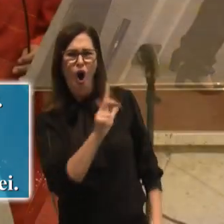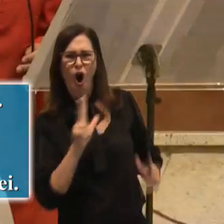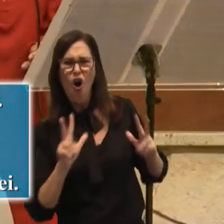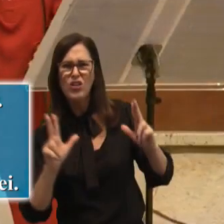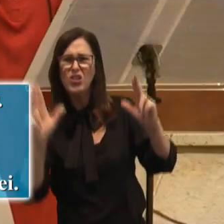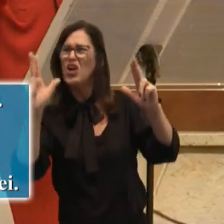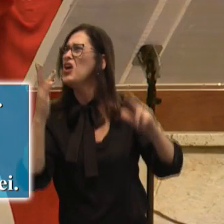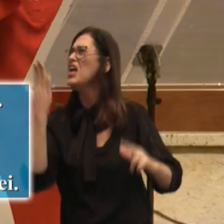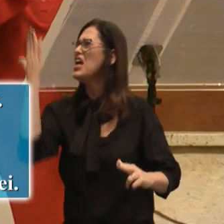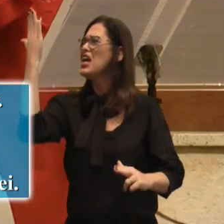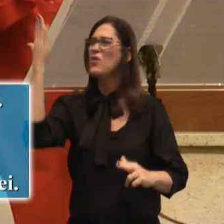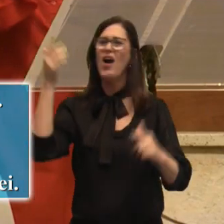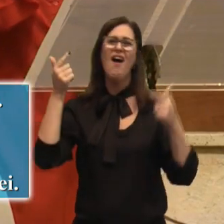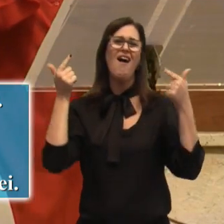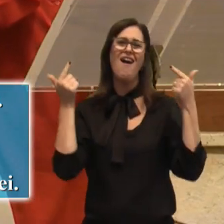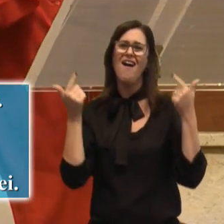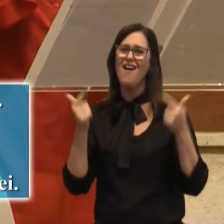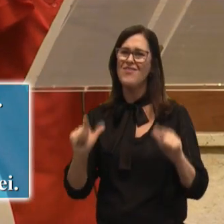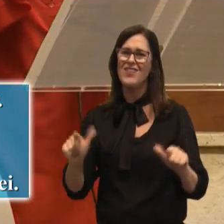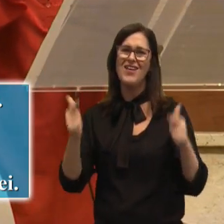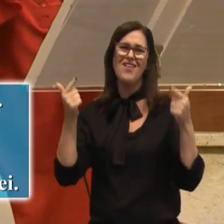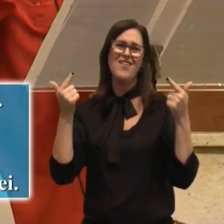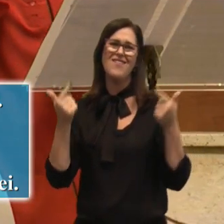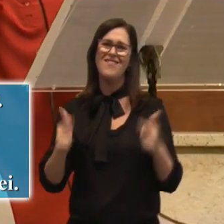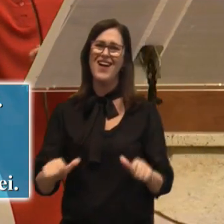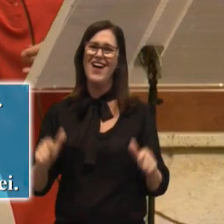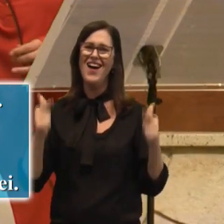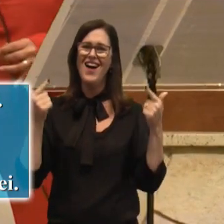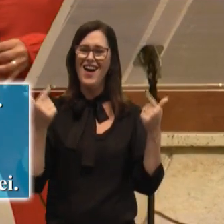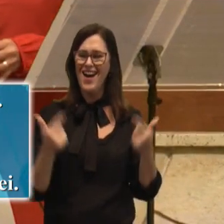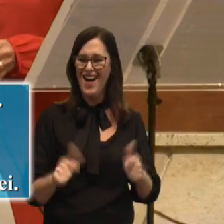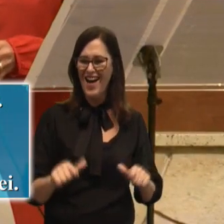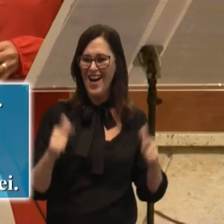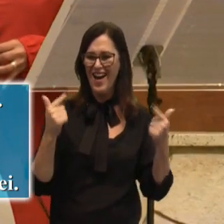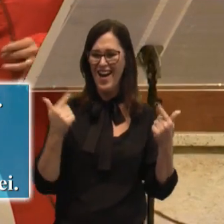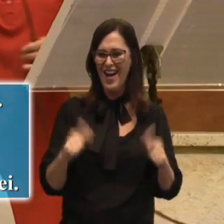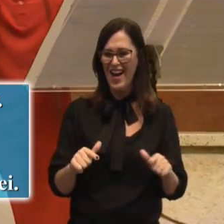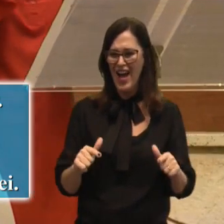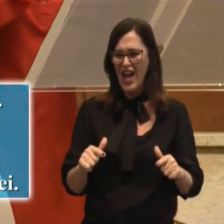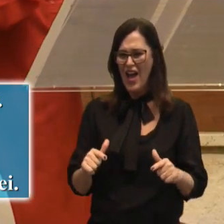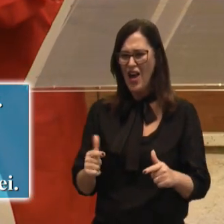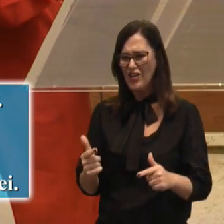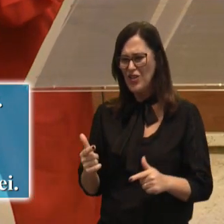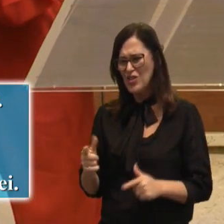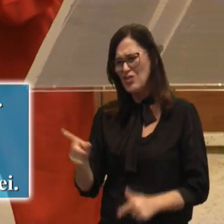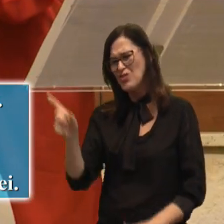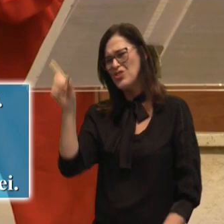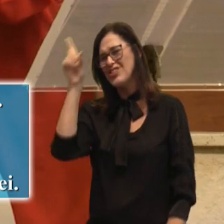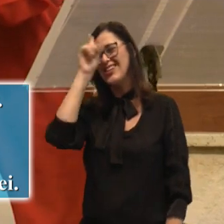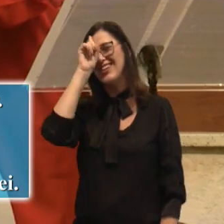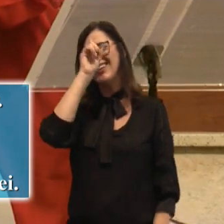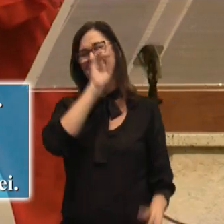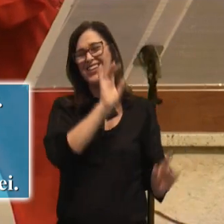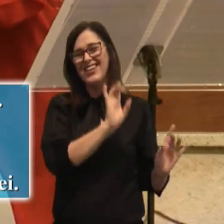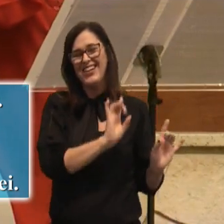Salvador, outro igual não há. Todos